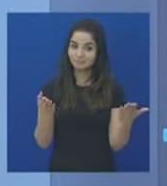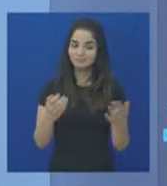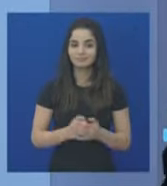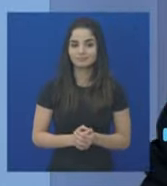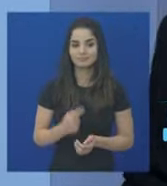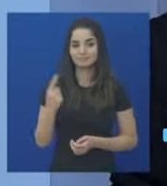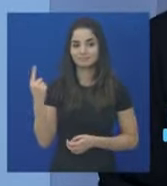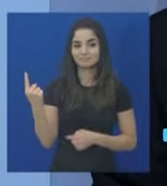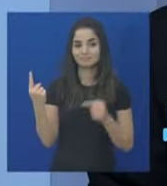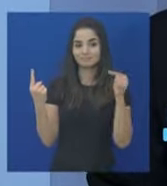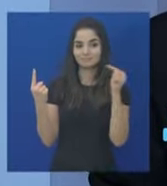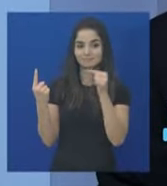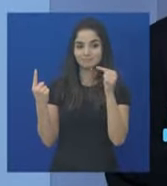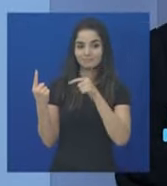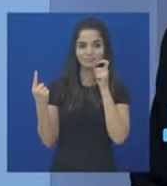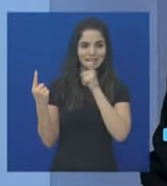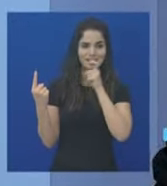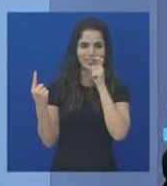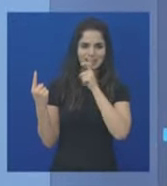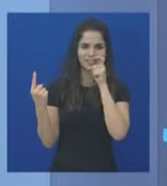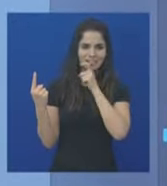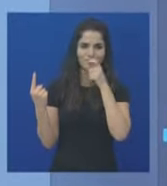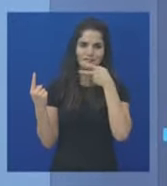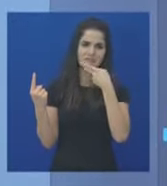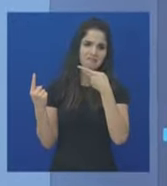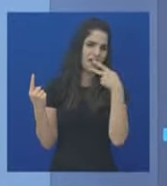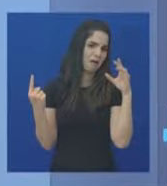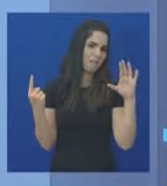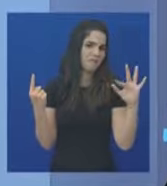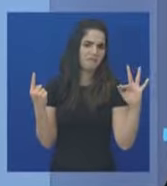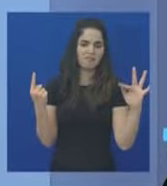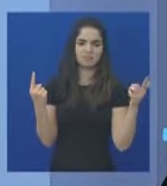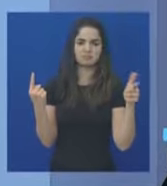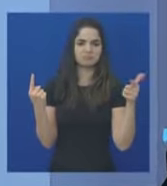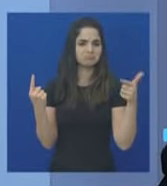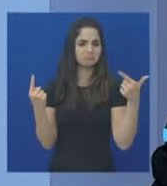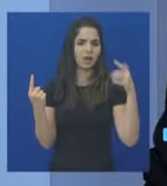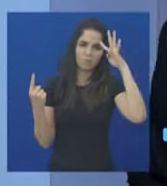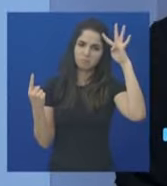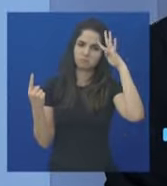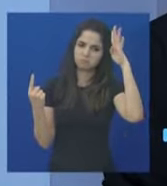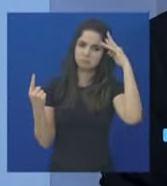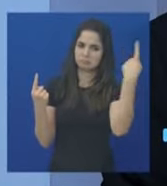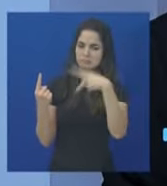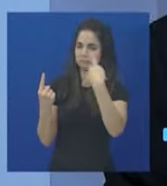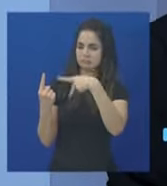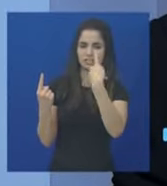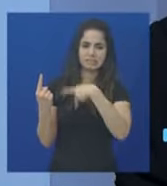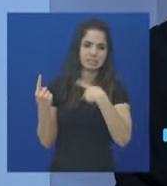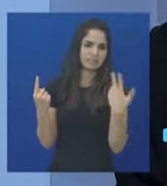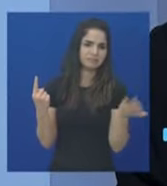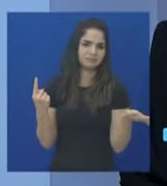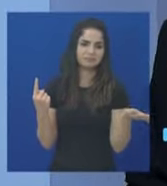mente e vem de uma cidade que não existe só no mundo dele, só na ficção dele.